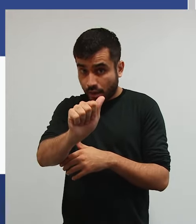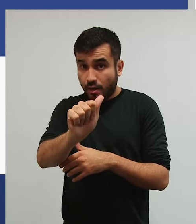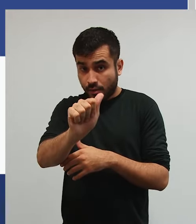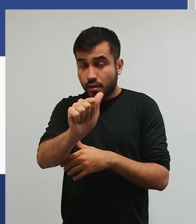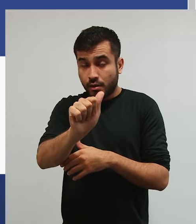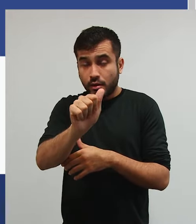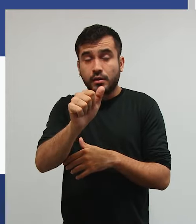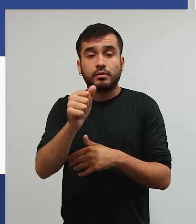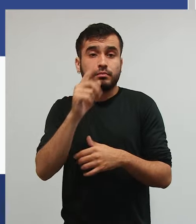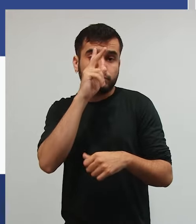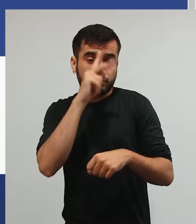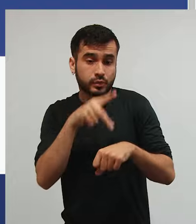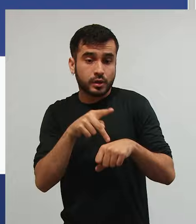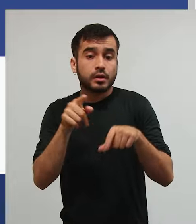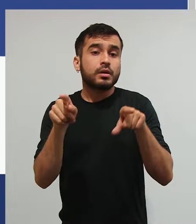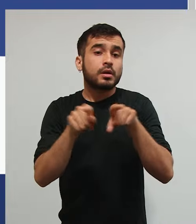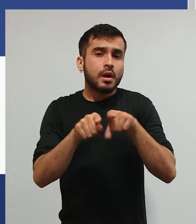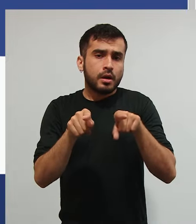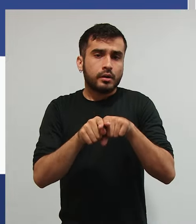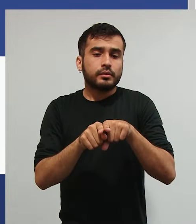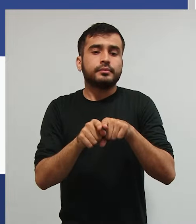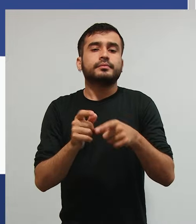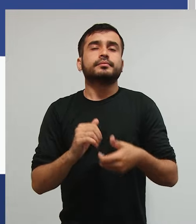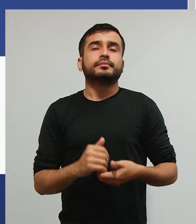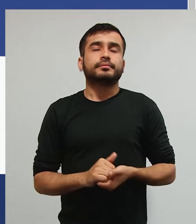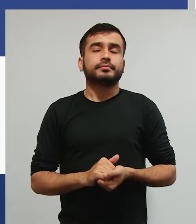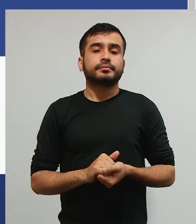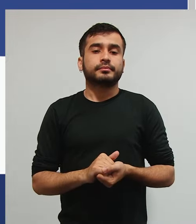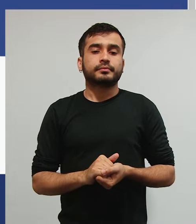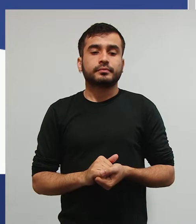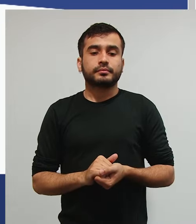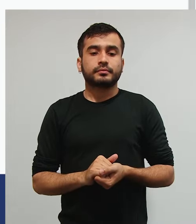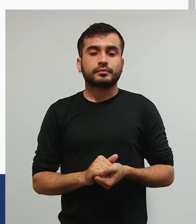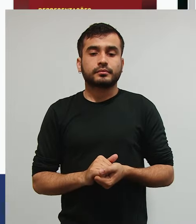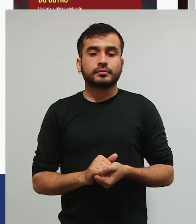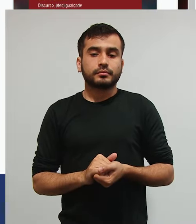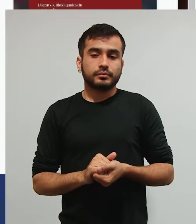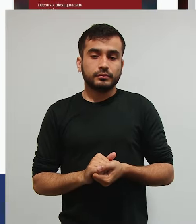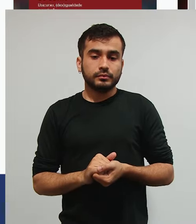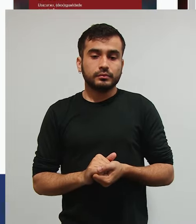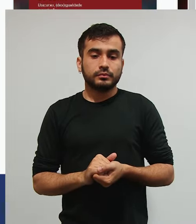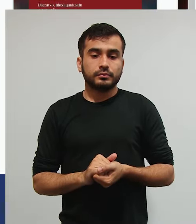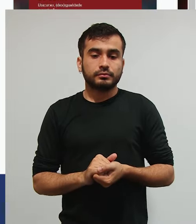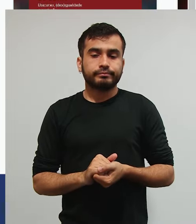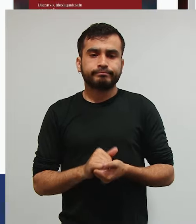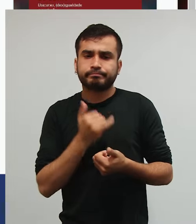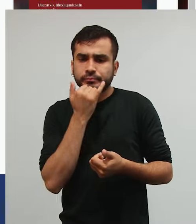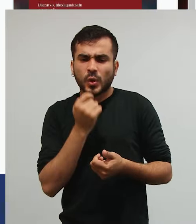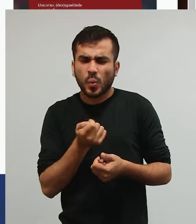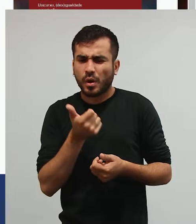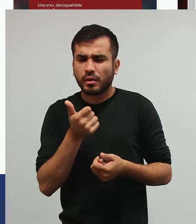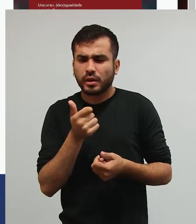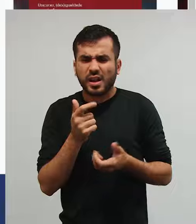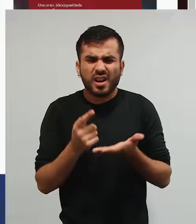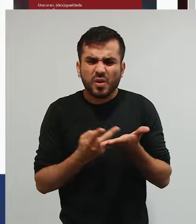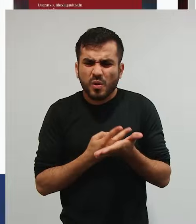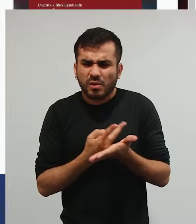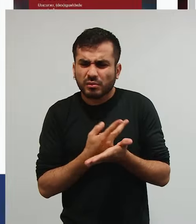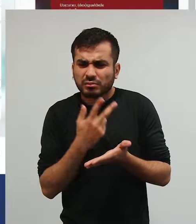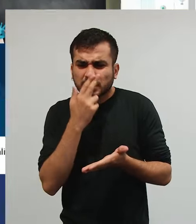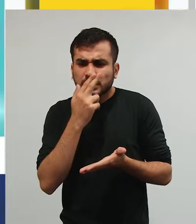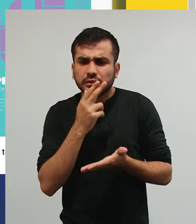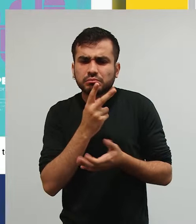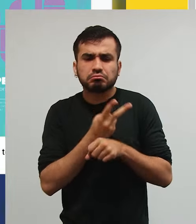está usando a Menguinha, que é pesquisa em educação, abordagem qualitativa, certo? A gente vai usar também